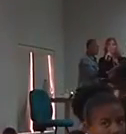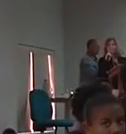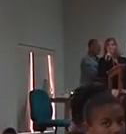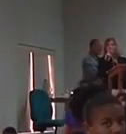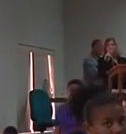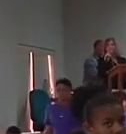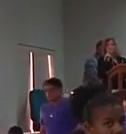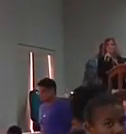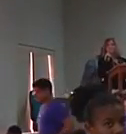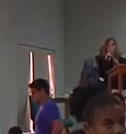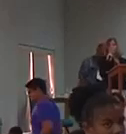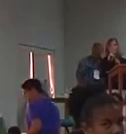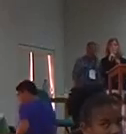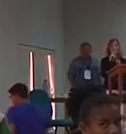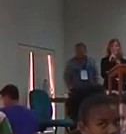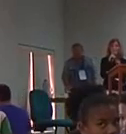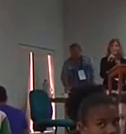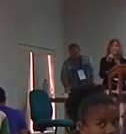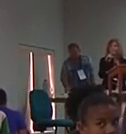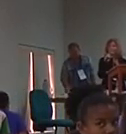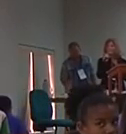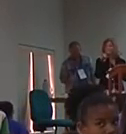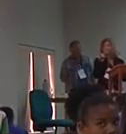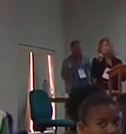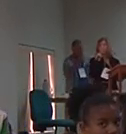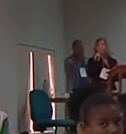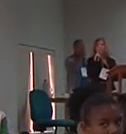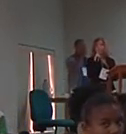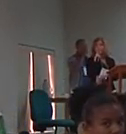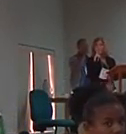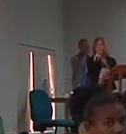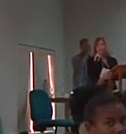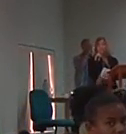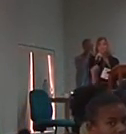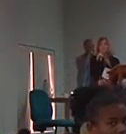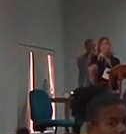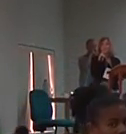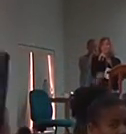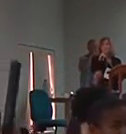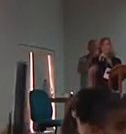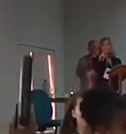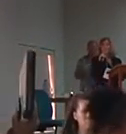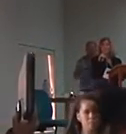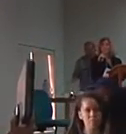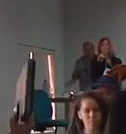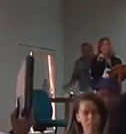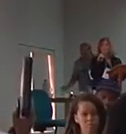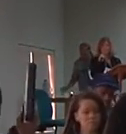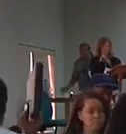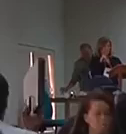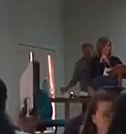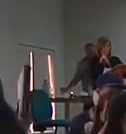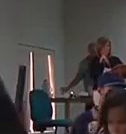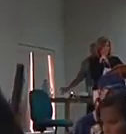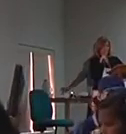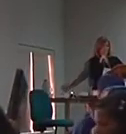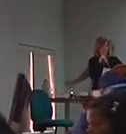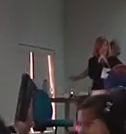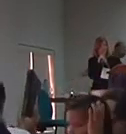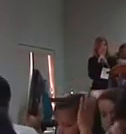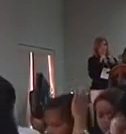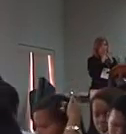Gostaria de chamar todos para voltarem aos seus lugares para reiniciarmos o debate.